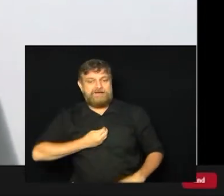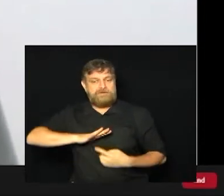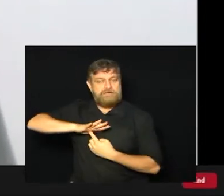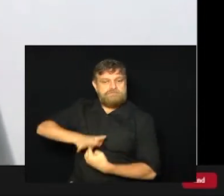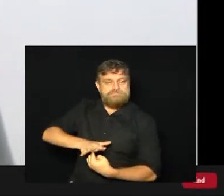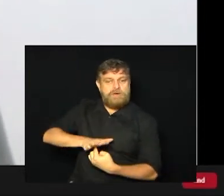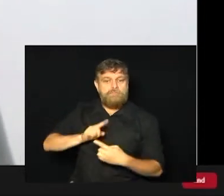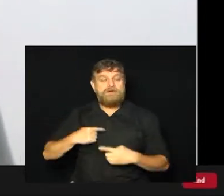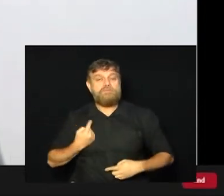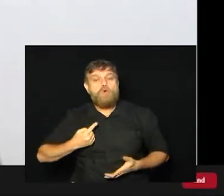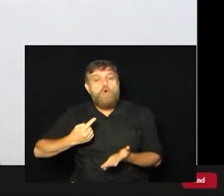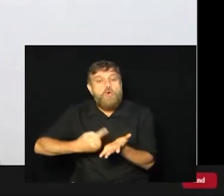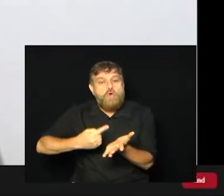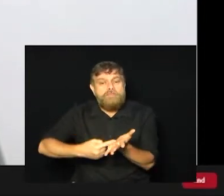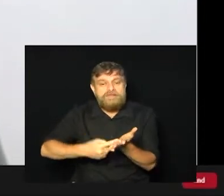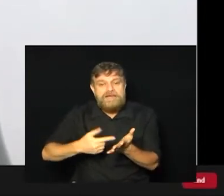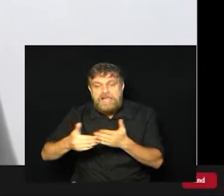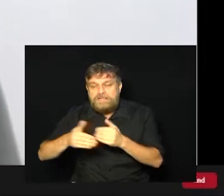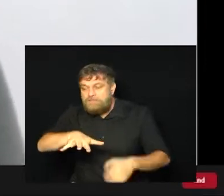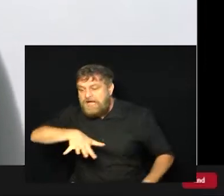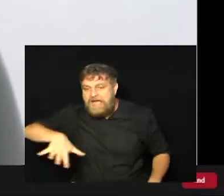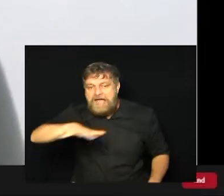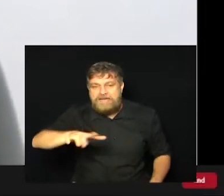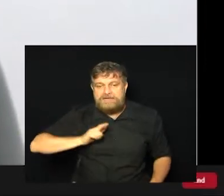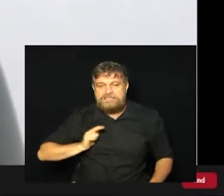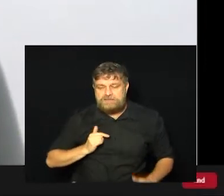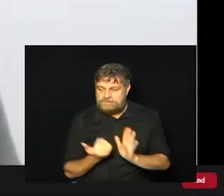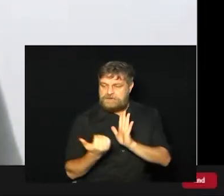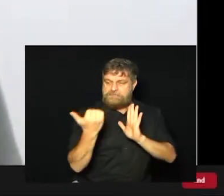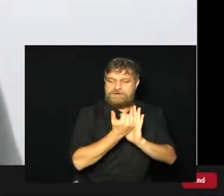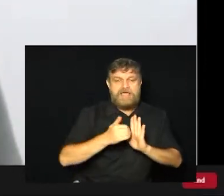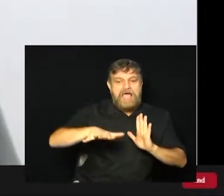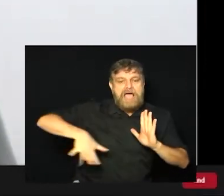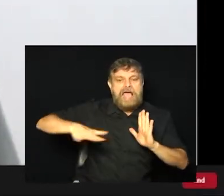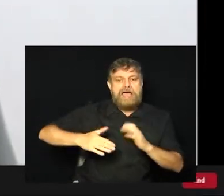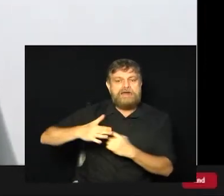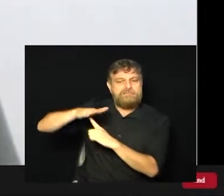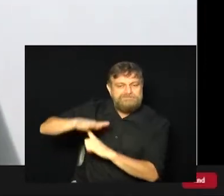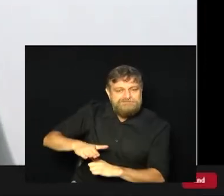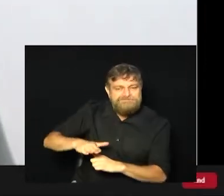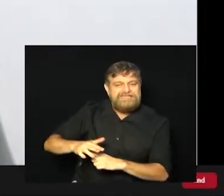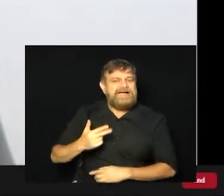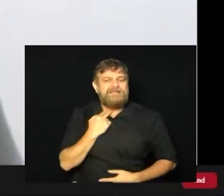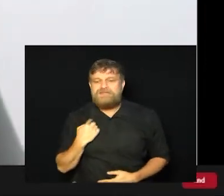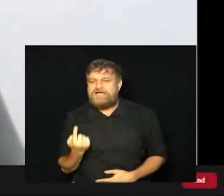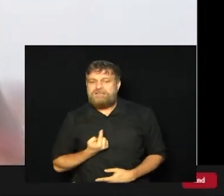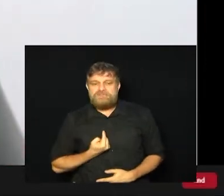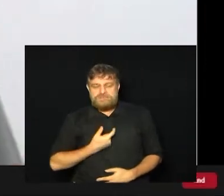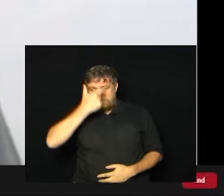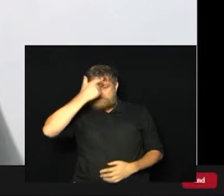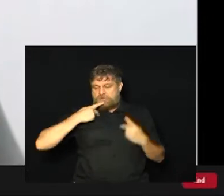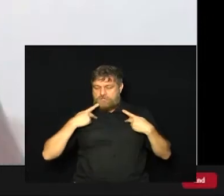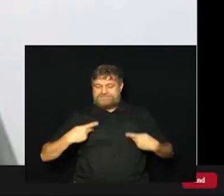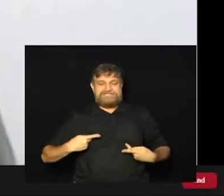vamos combinar, nenhuma área deveria crescer em detrimento da outra, senão a gente acaba não sendo, né, um ser